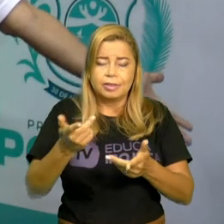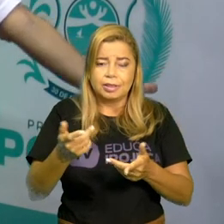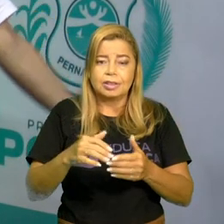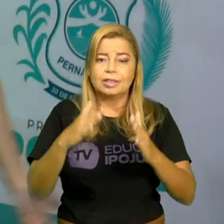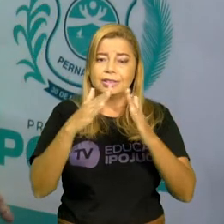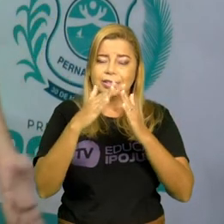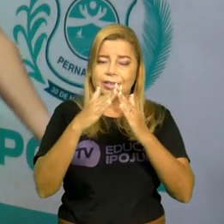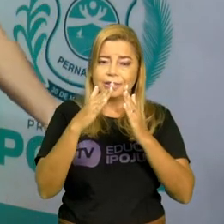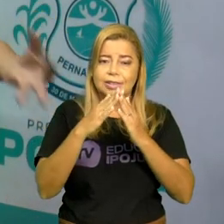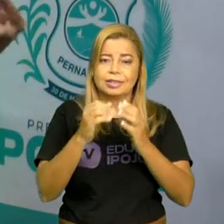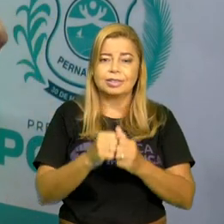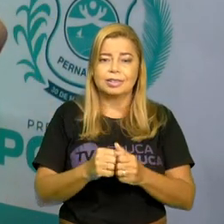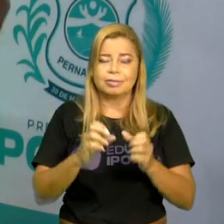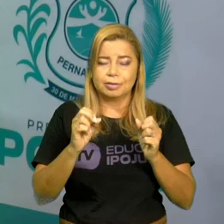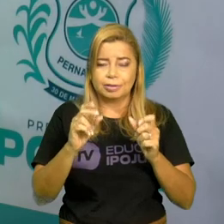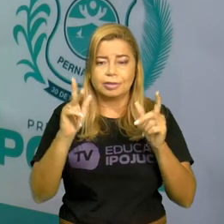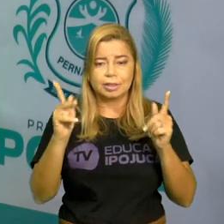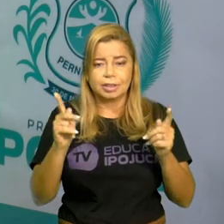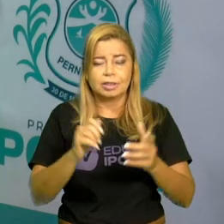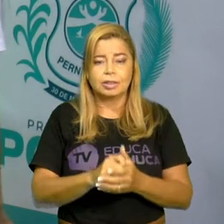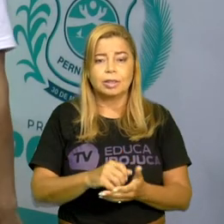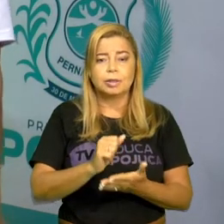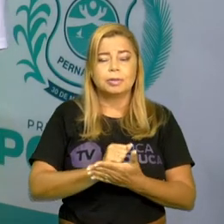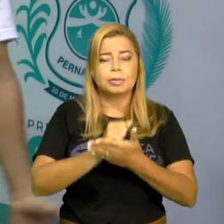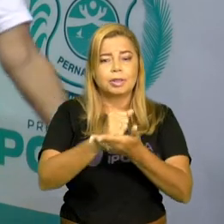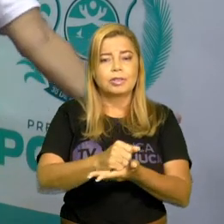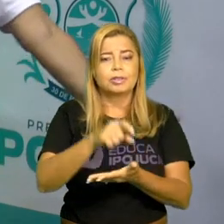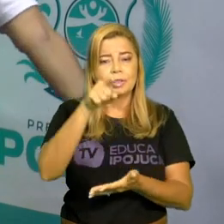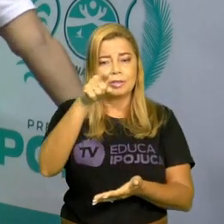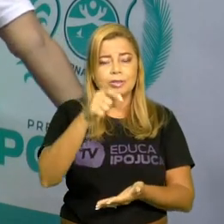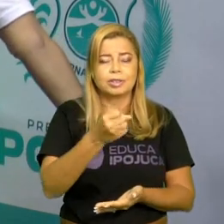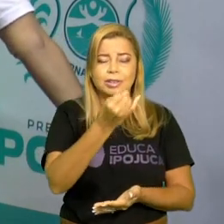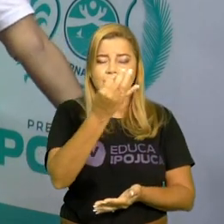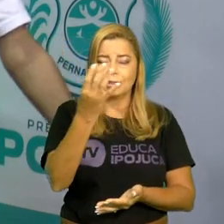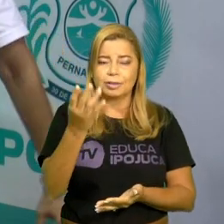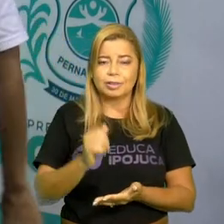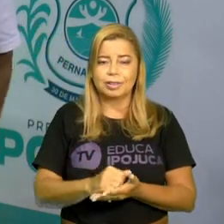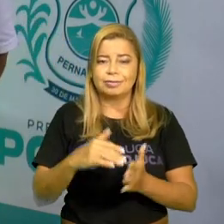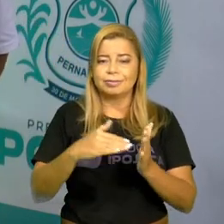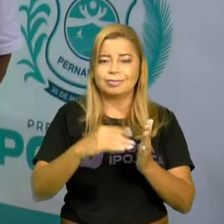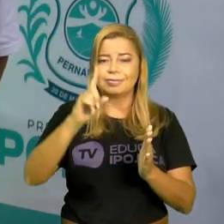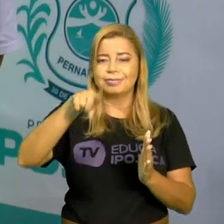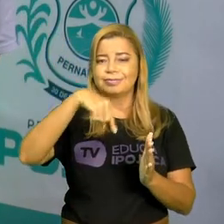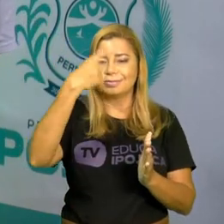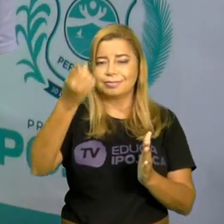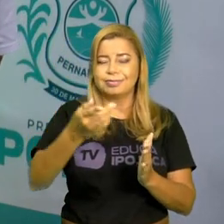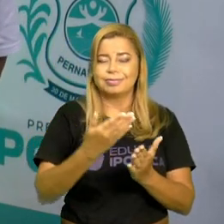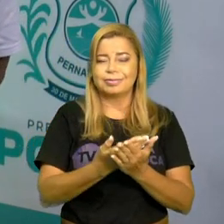ábaco na sua casa e vai lhe ajudar a contar. Até a próxima aula.